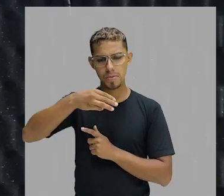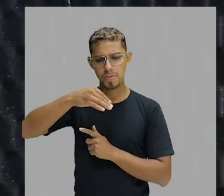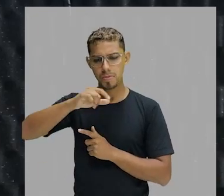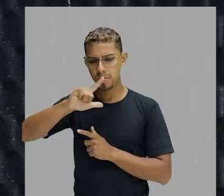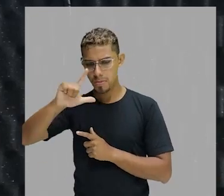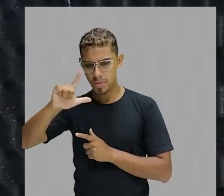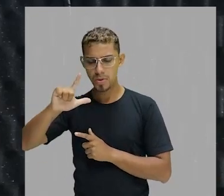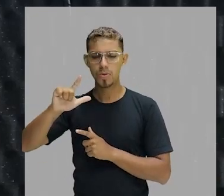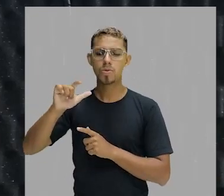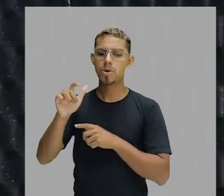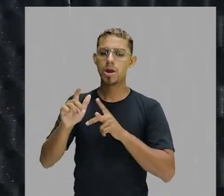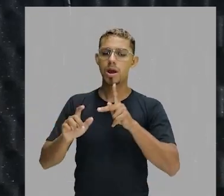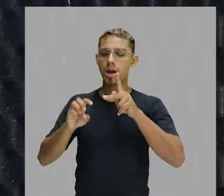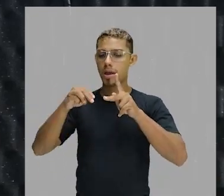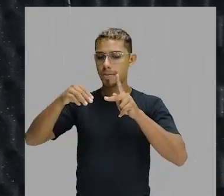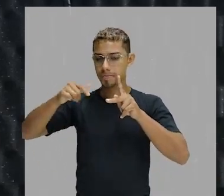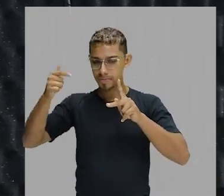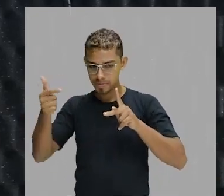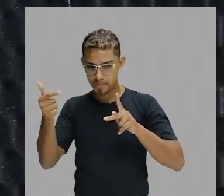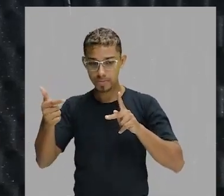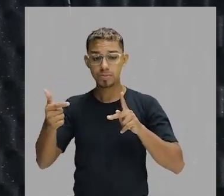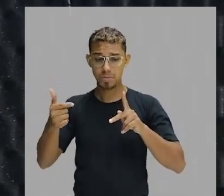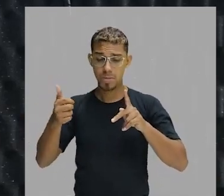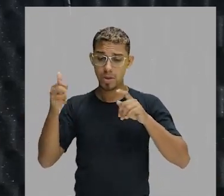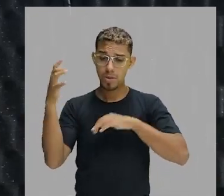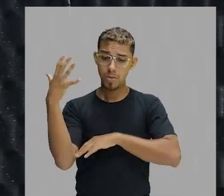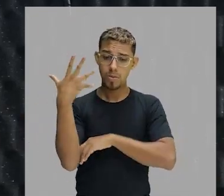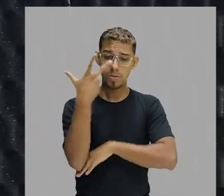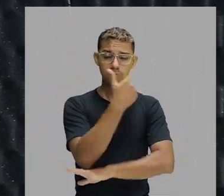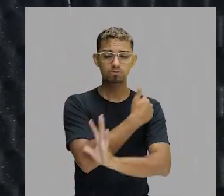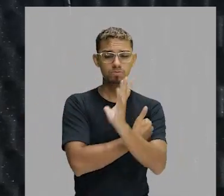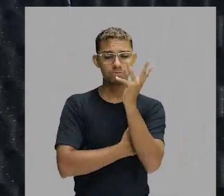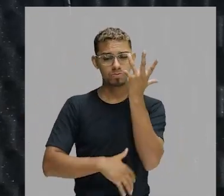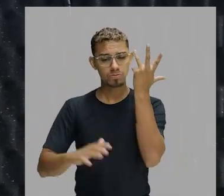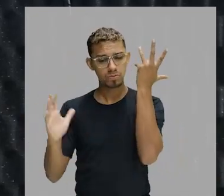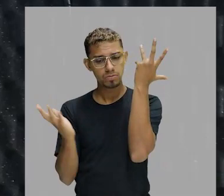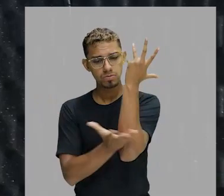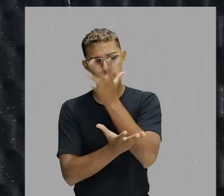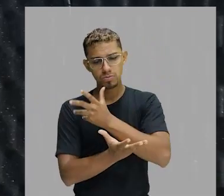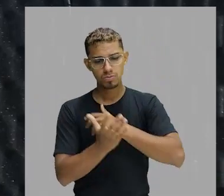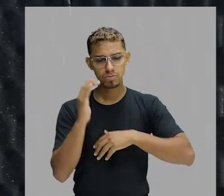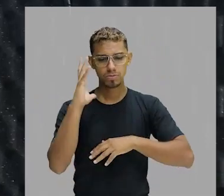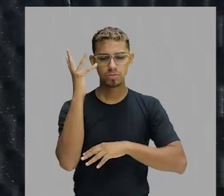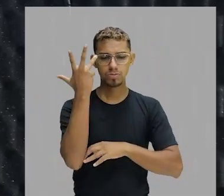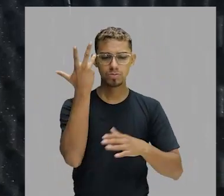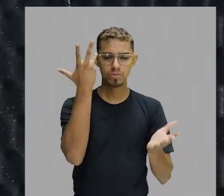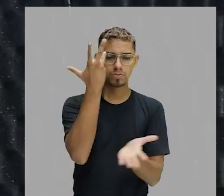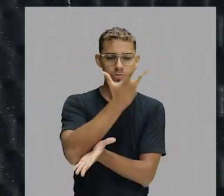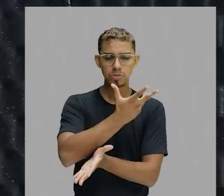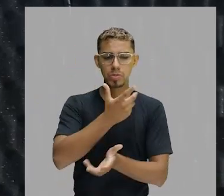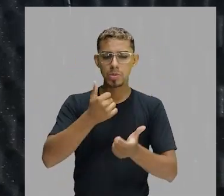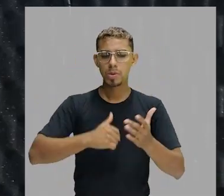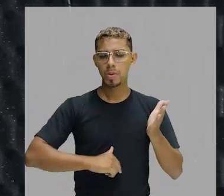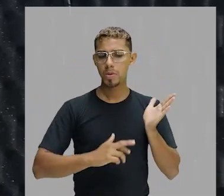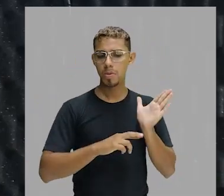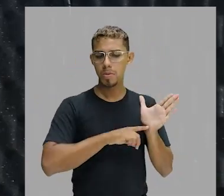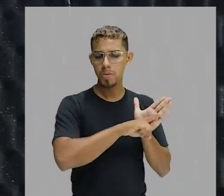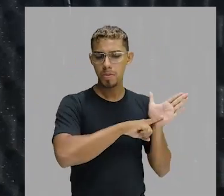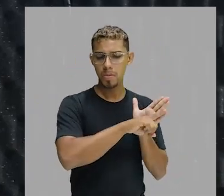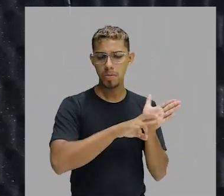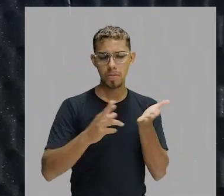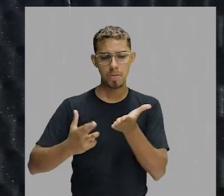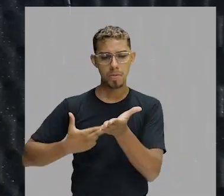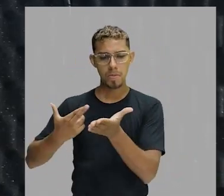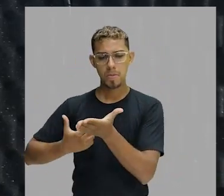são desmatados todos os anos. É um problema sério, né? Uma pesquisa da revista Science alerta que, até